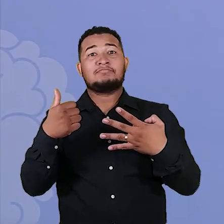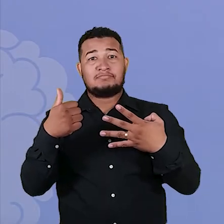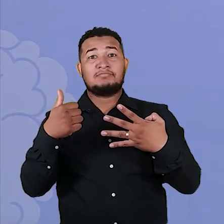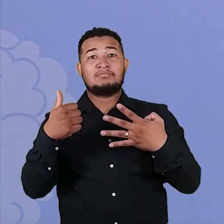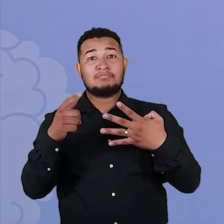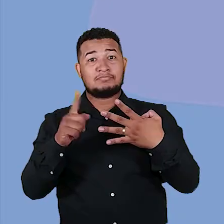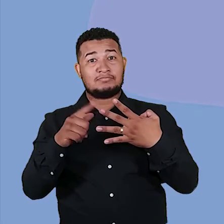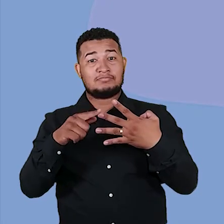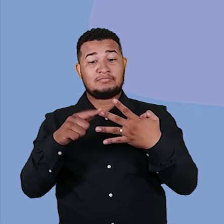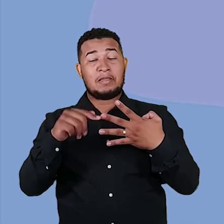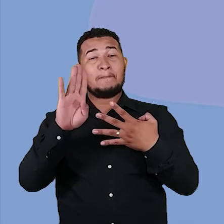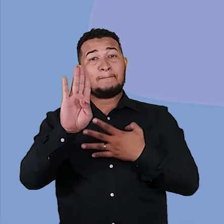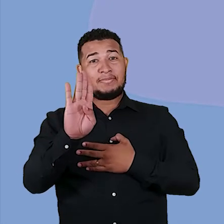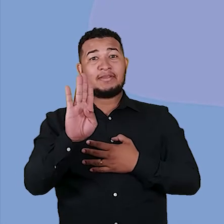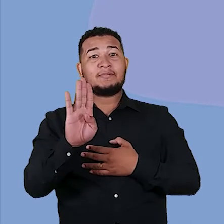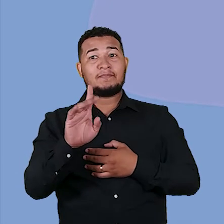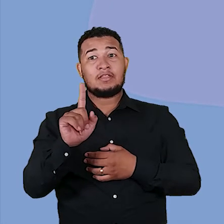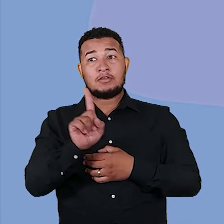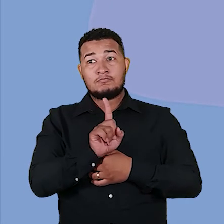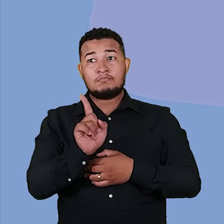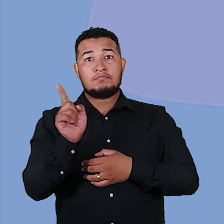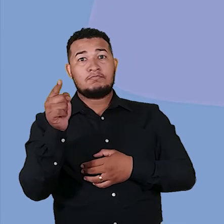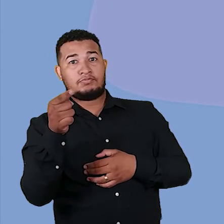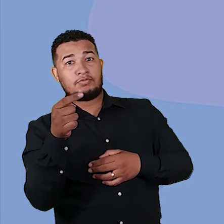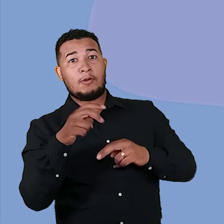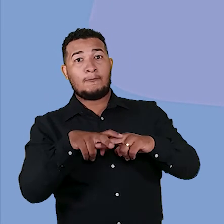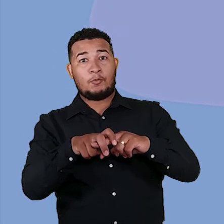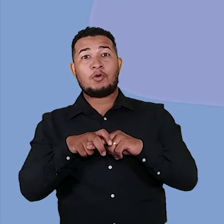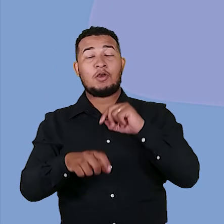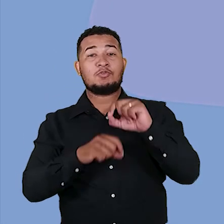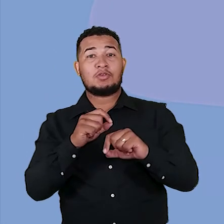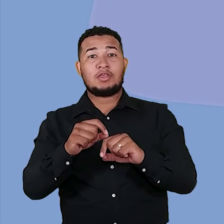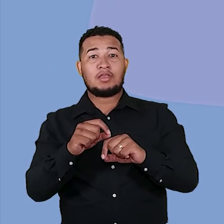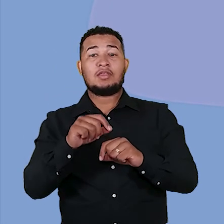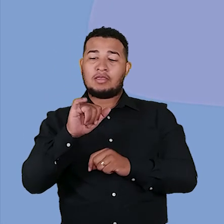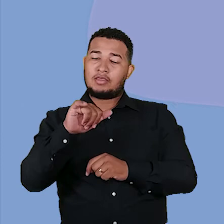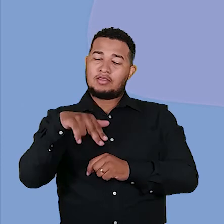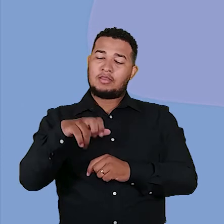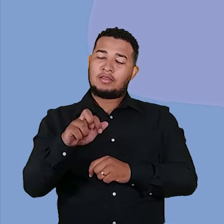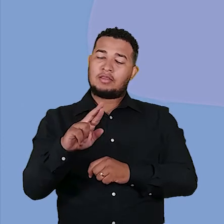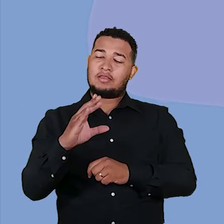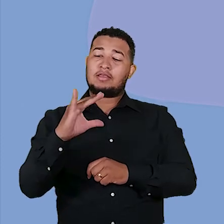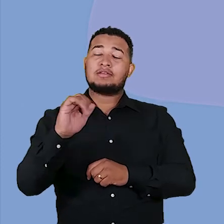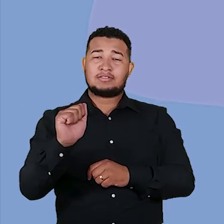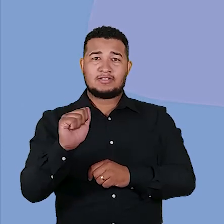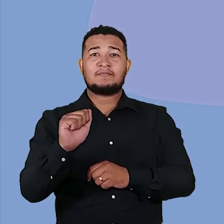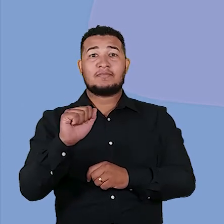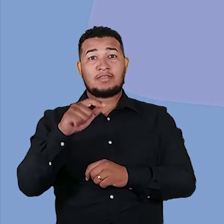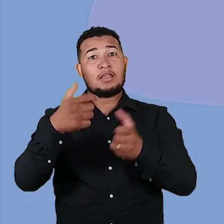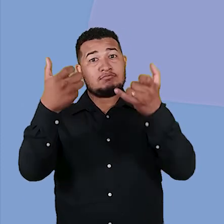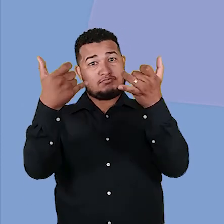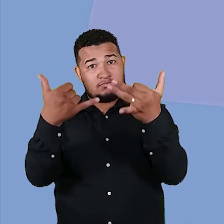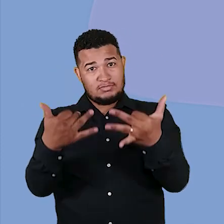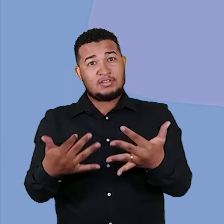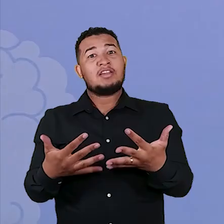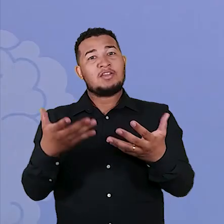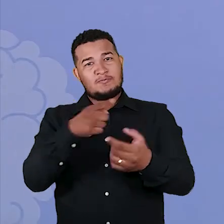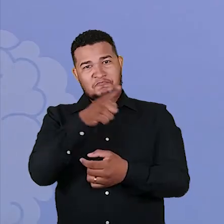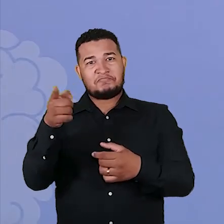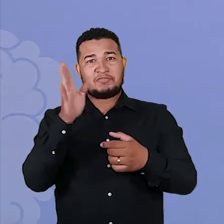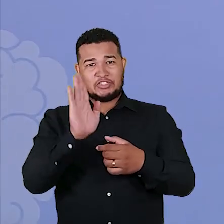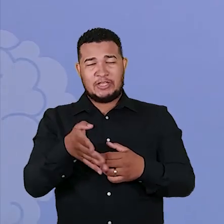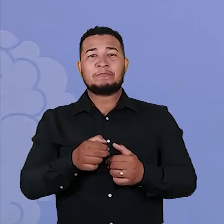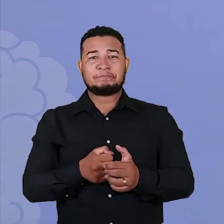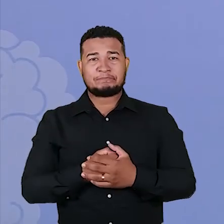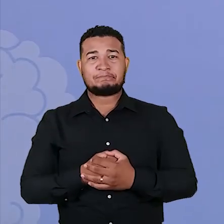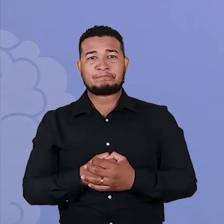aí? A letra B. Somos lançados para fora da curva em virtude da inércia, que foi